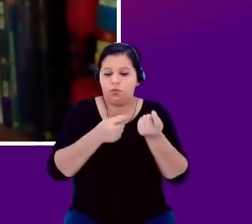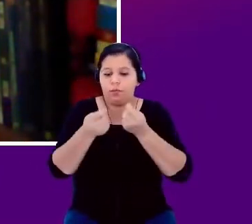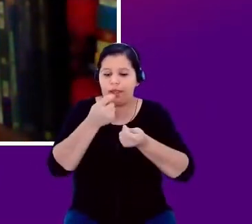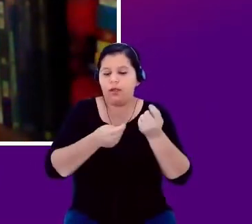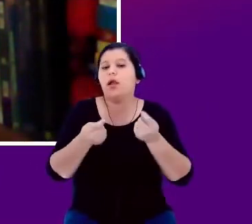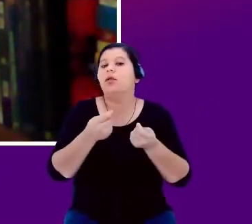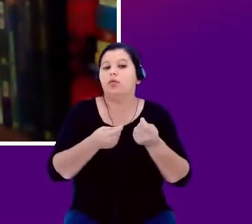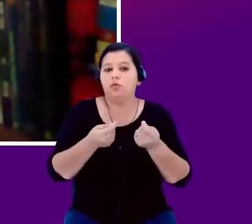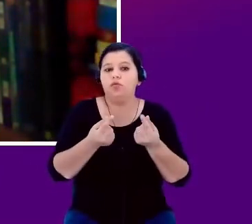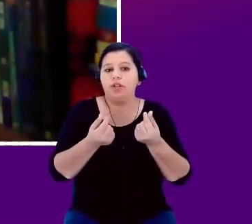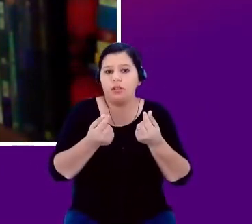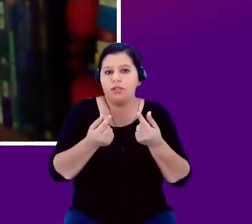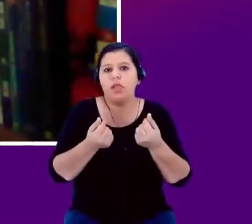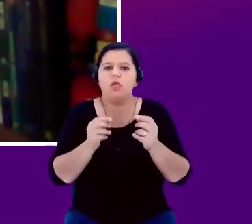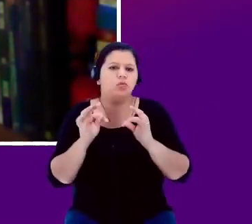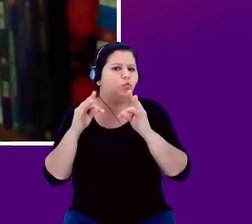né,